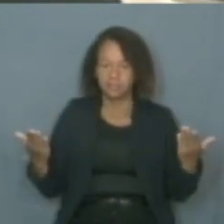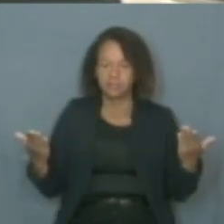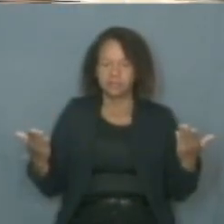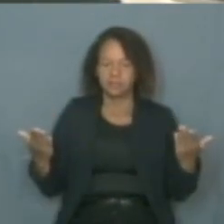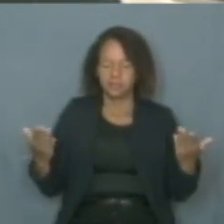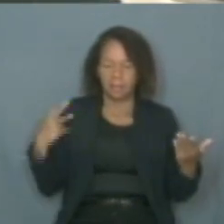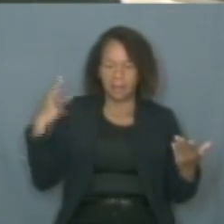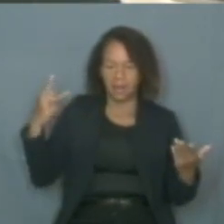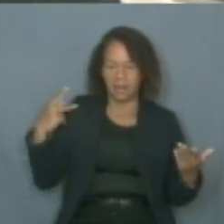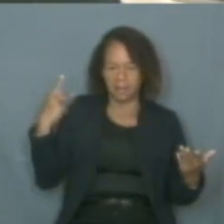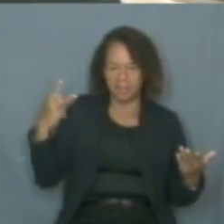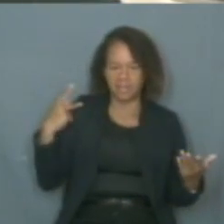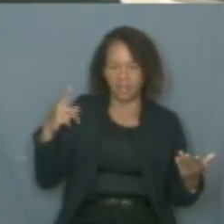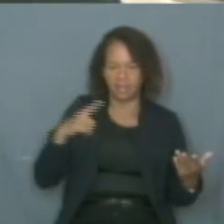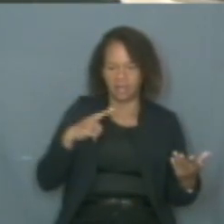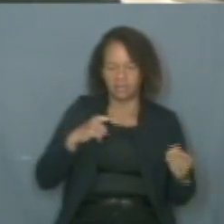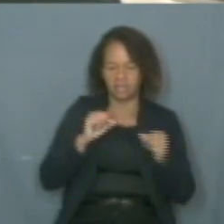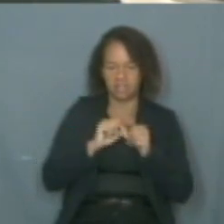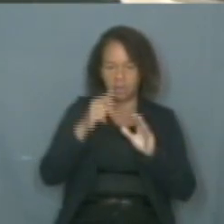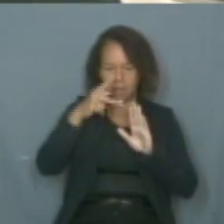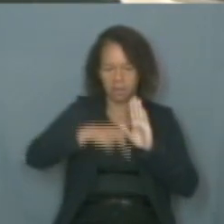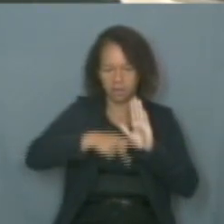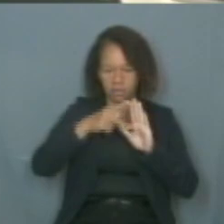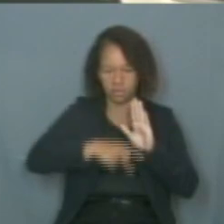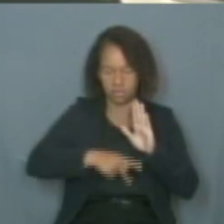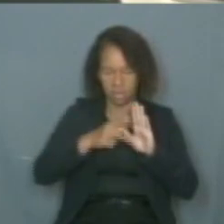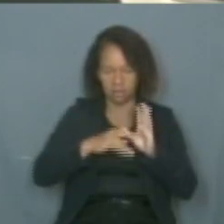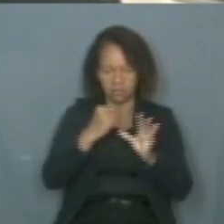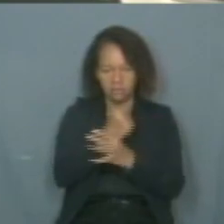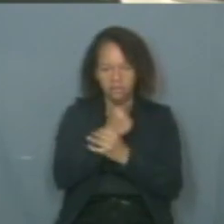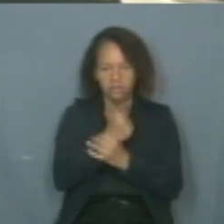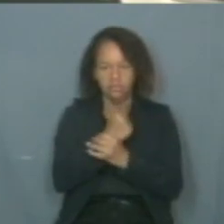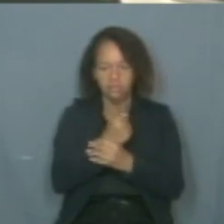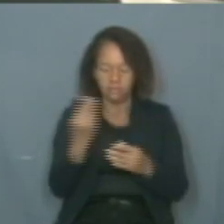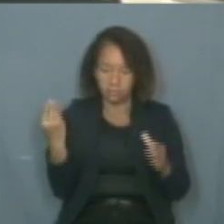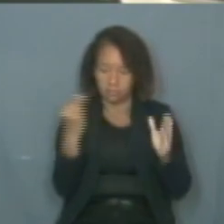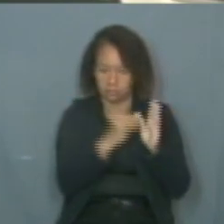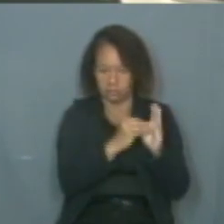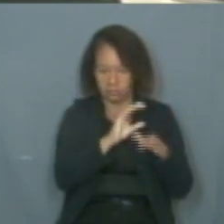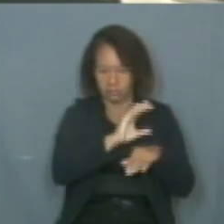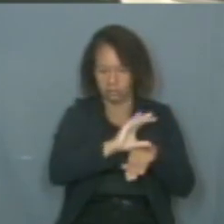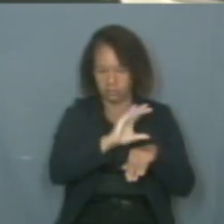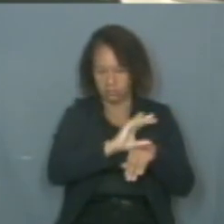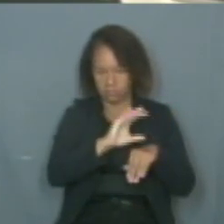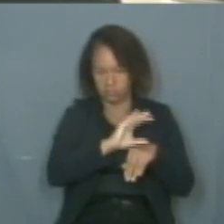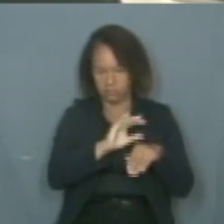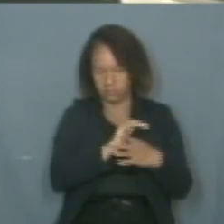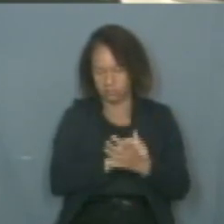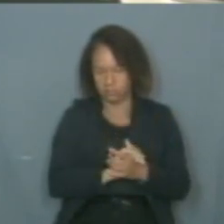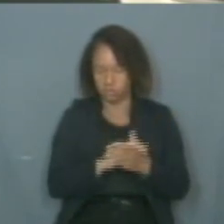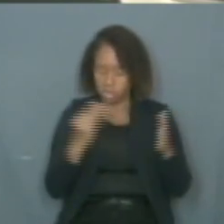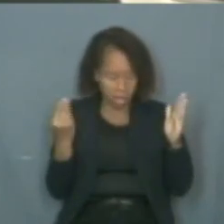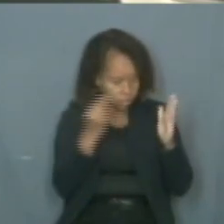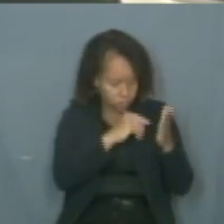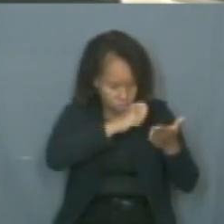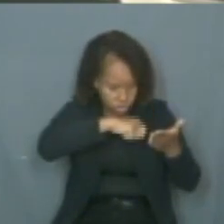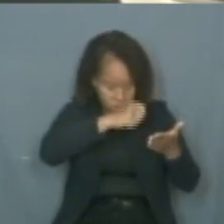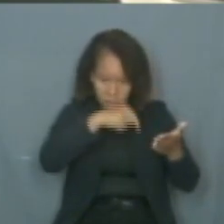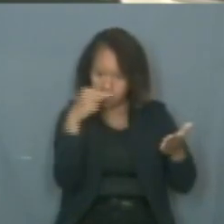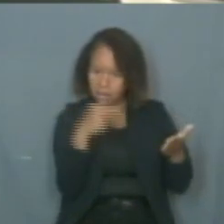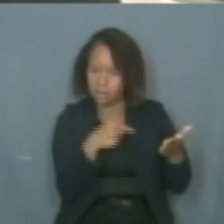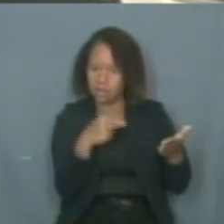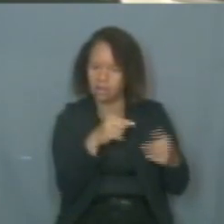um parlamentar tem que fazer um projeto de lei para assegurar o que já está aqui? Já está tudo escrito